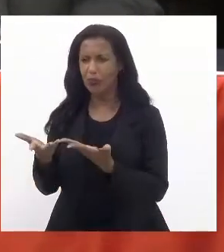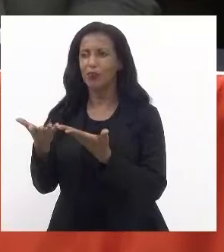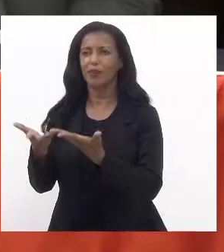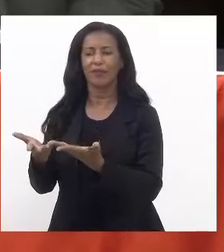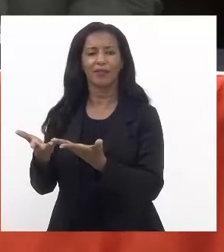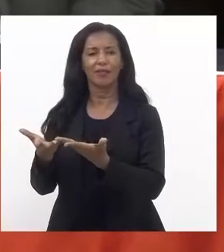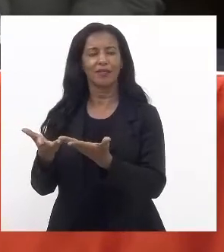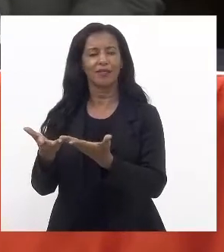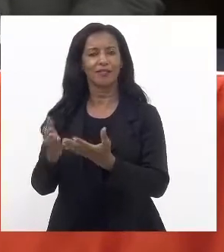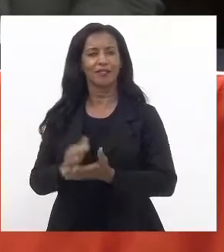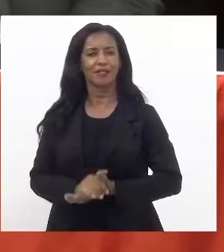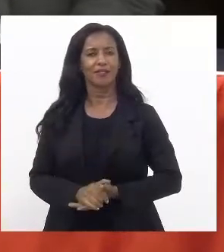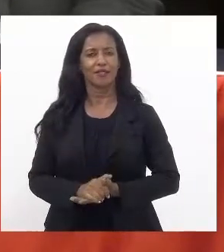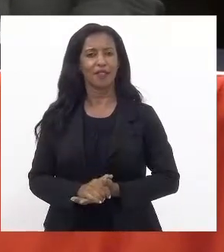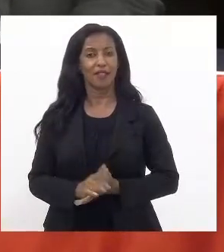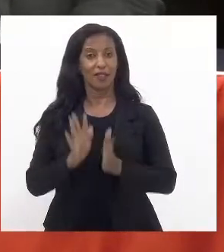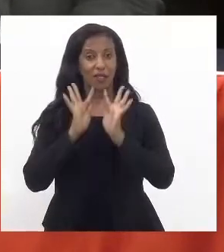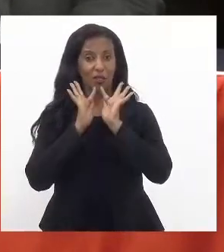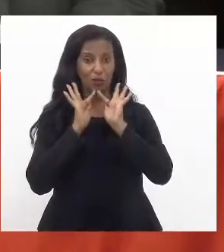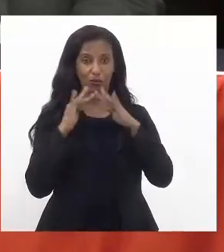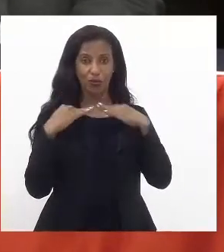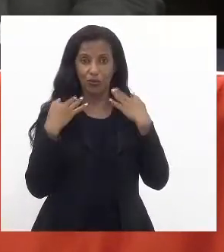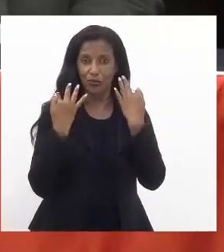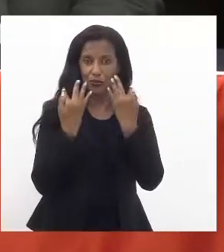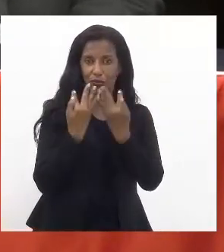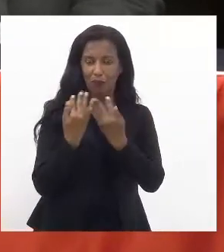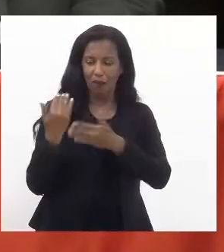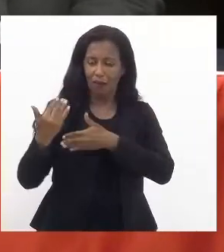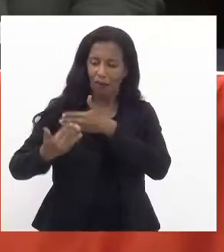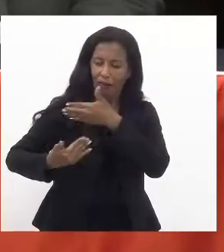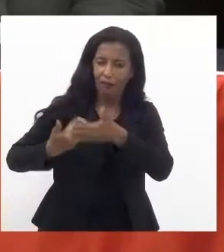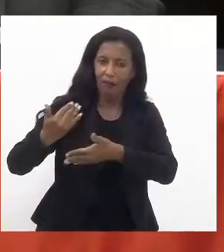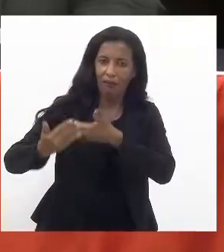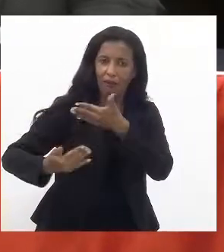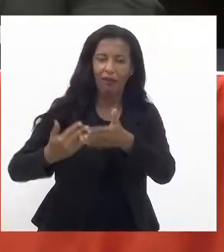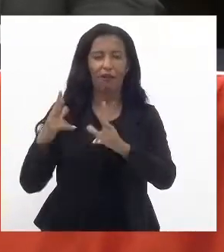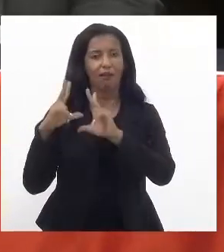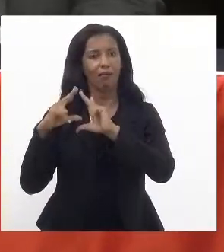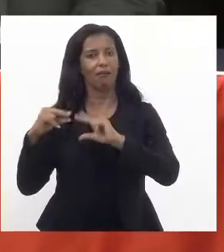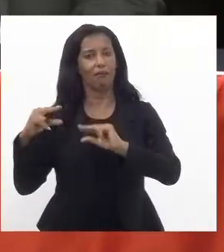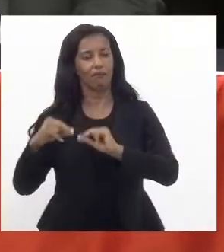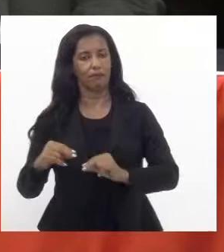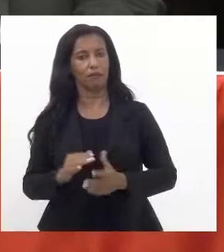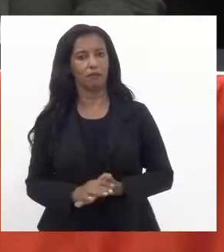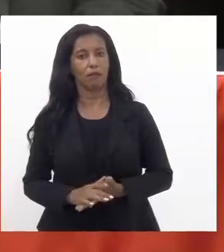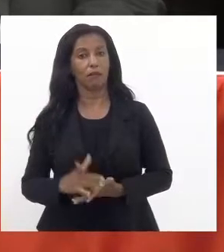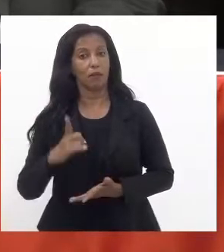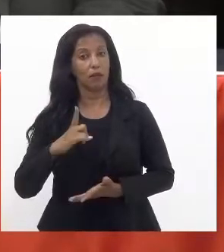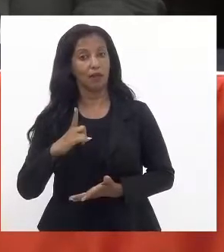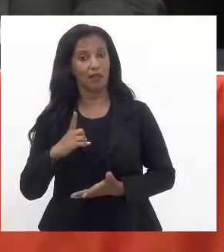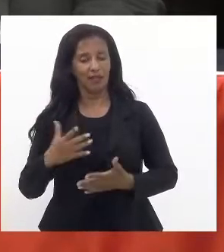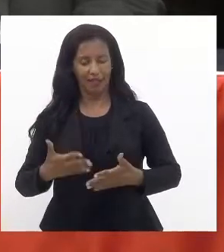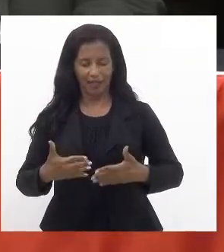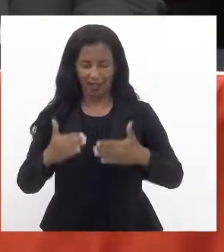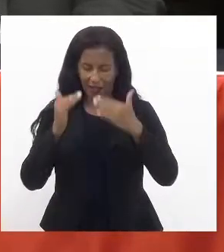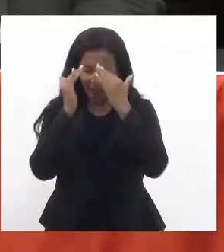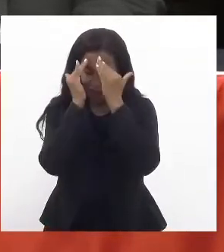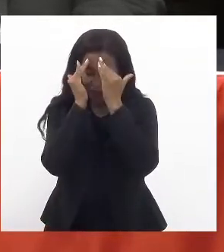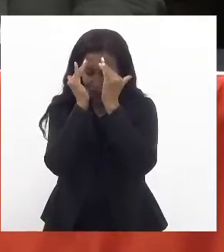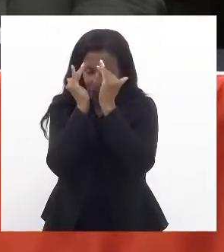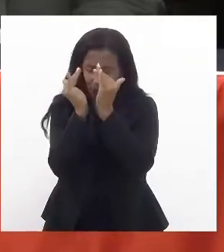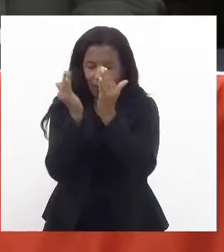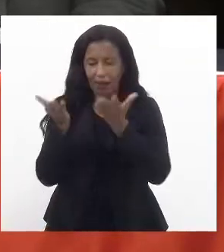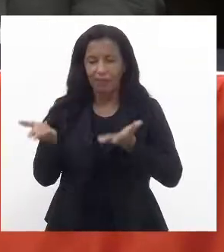representa, e os familiares dos descendentes libaneses, terei a honra de entregar